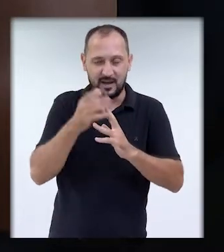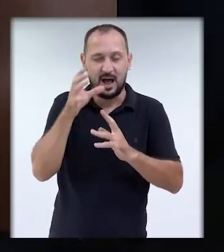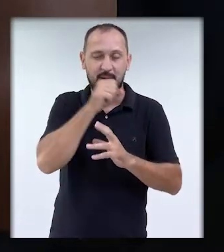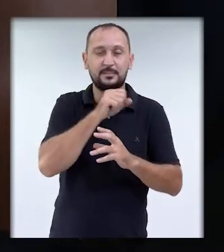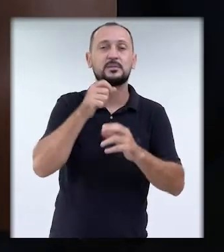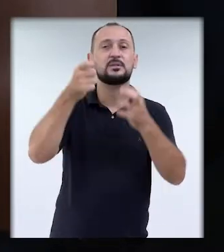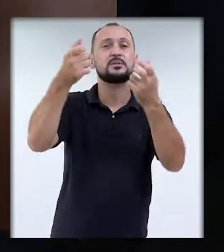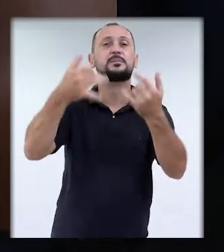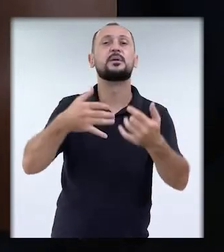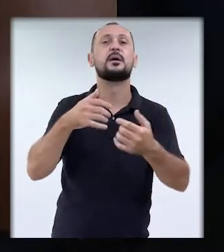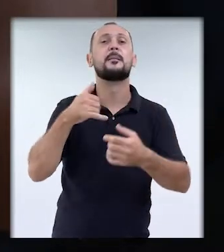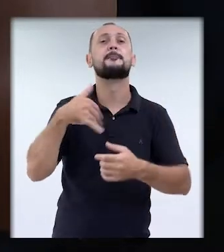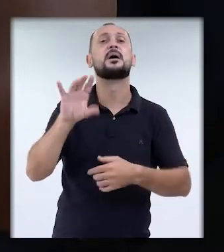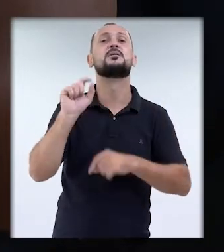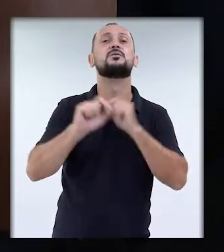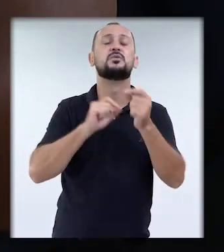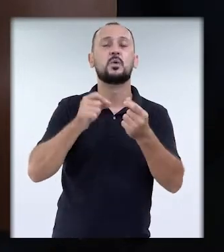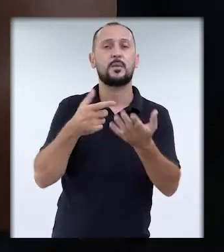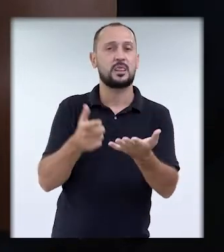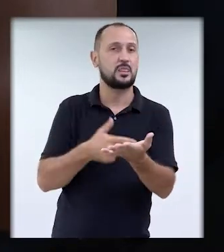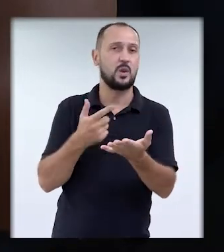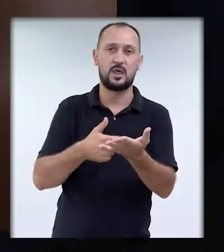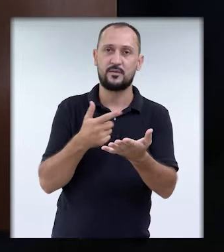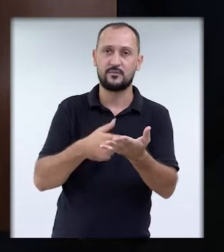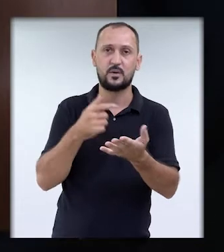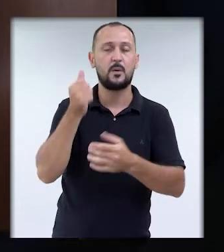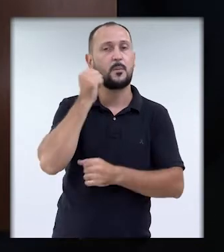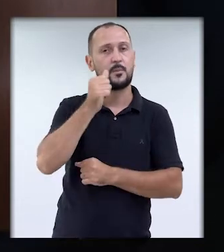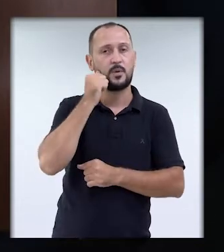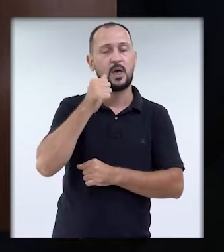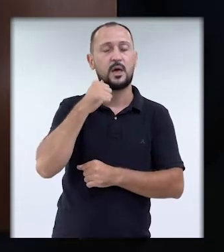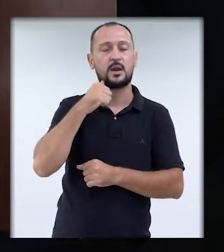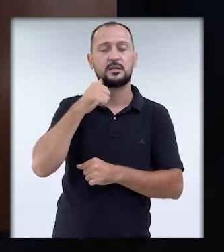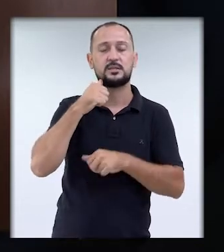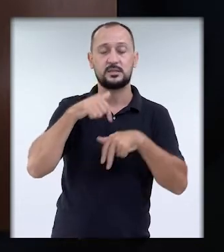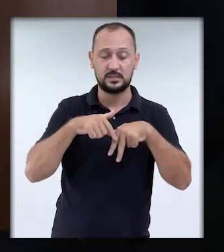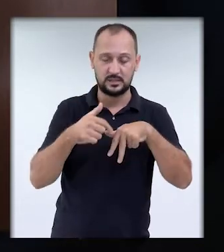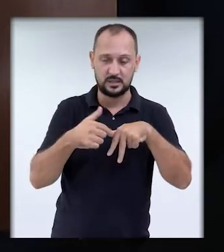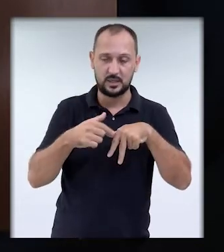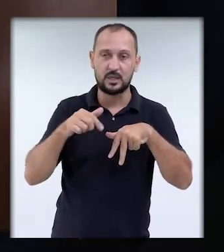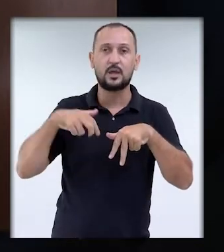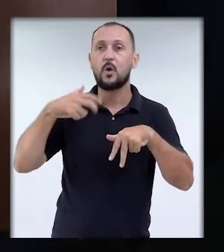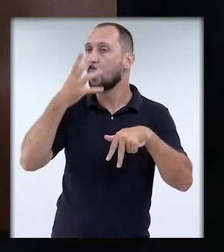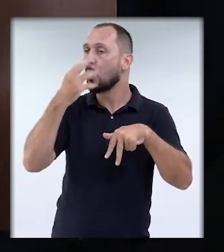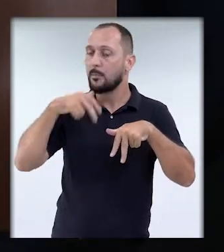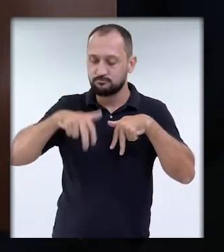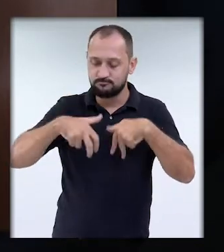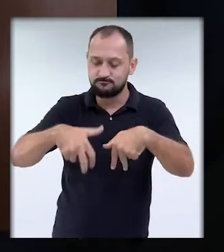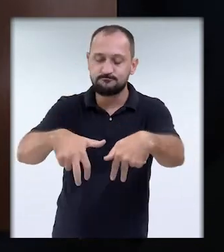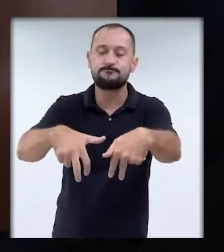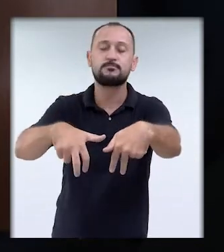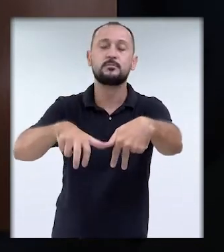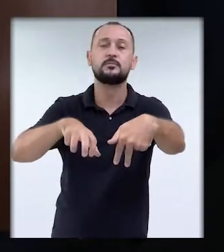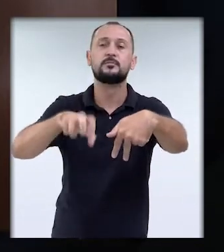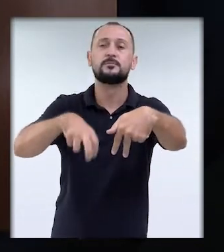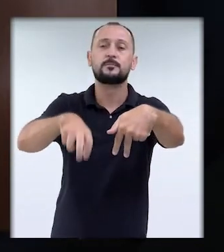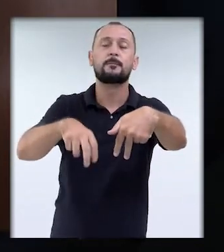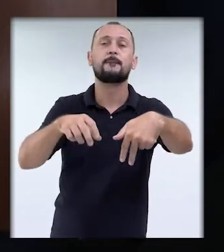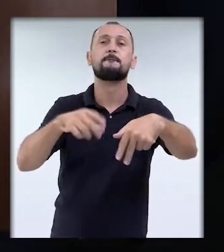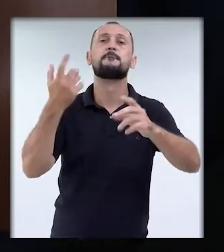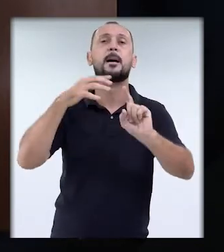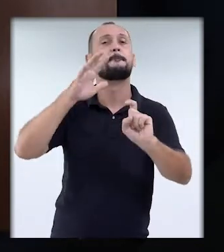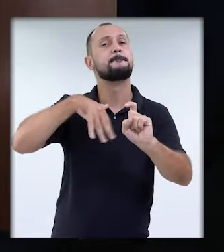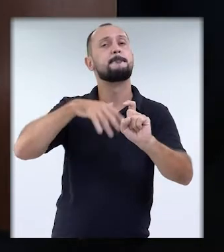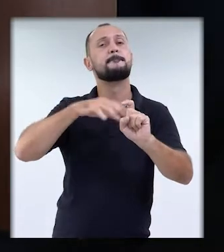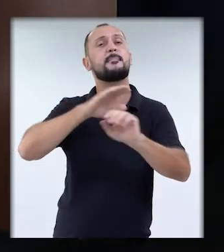você falasse um pouco mais sobre a obra, né, Mulheres que Correm com os Lobos, como aliada na desconstrução de